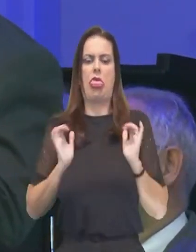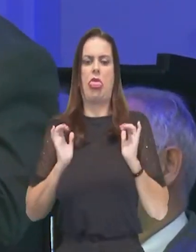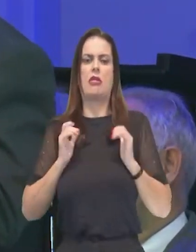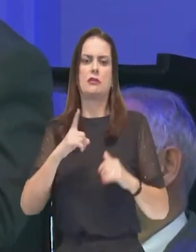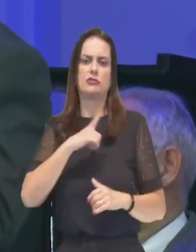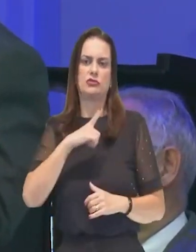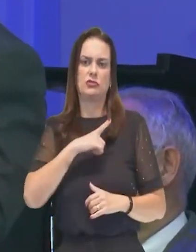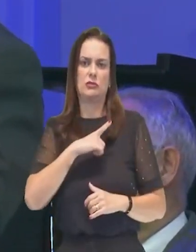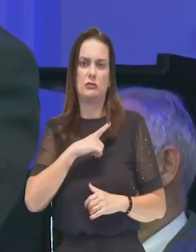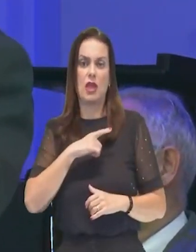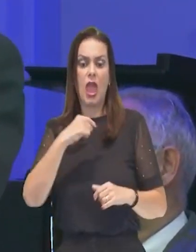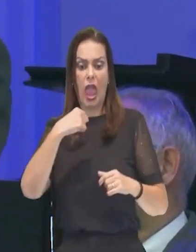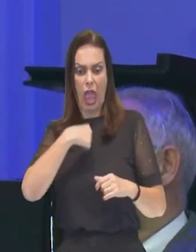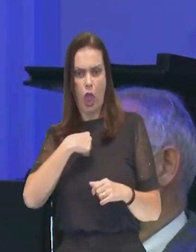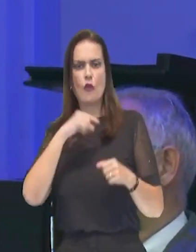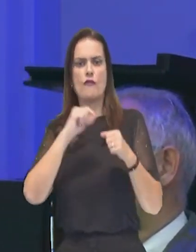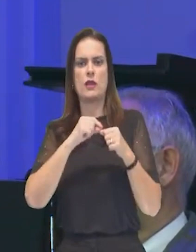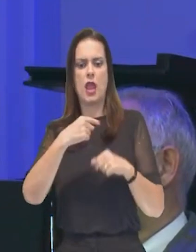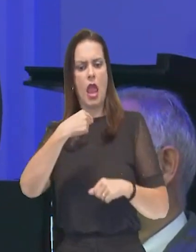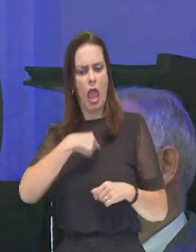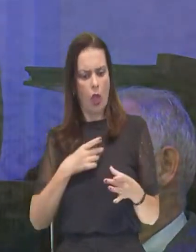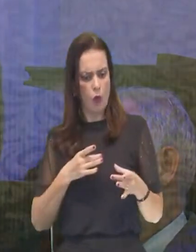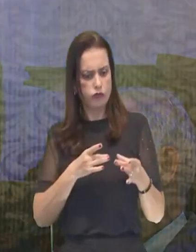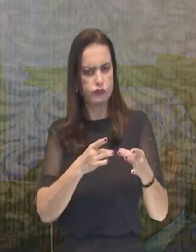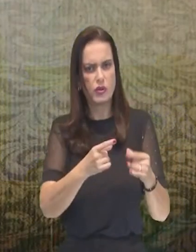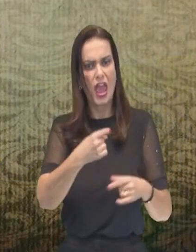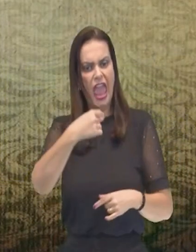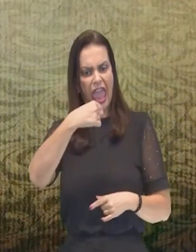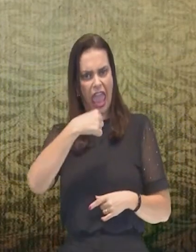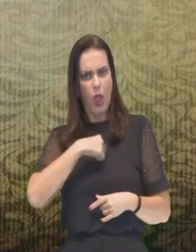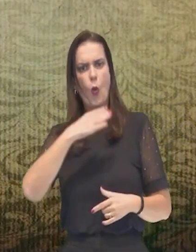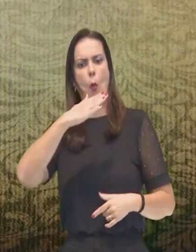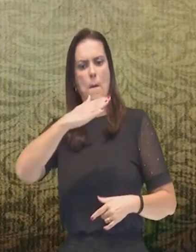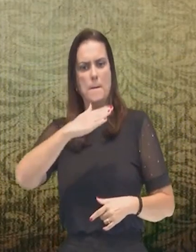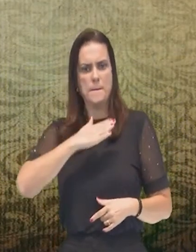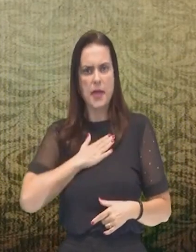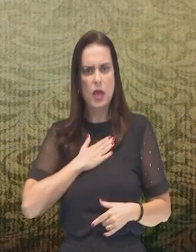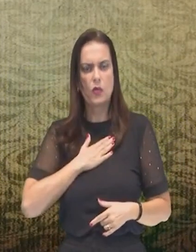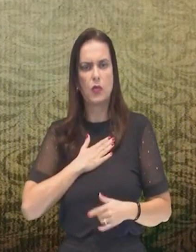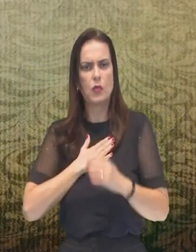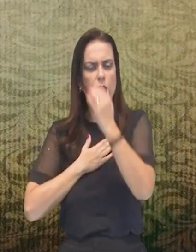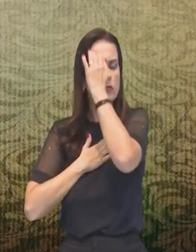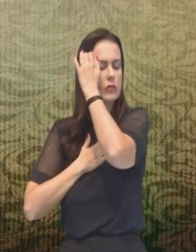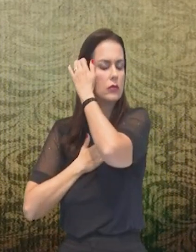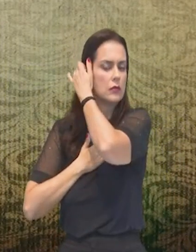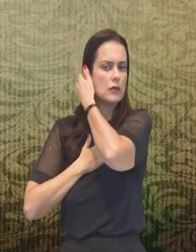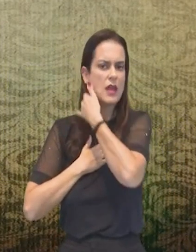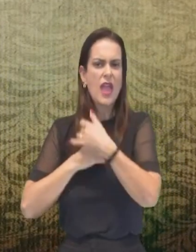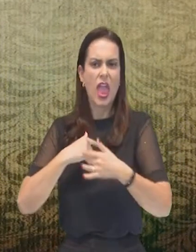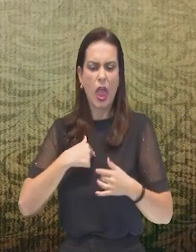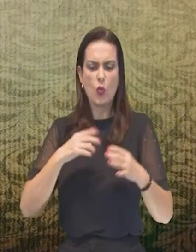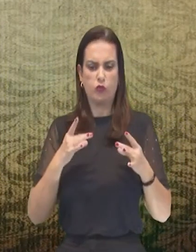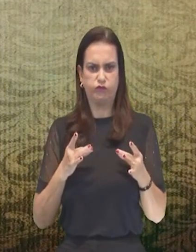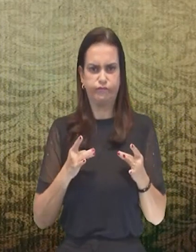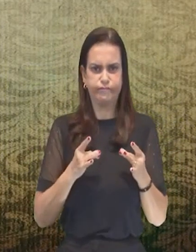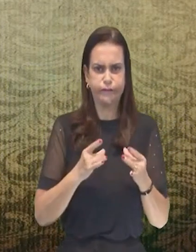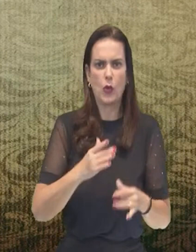farei isto, eu destruirei os meus celeiros,